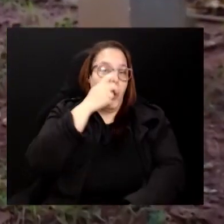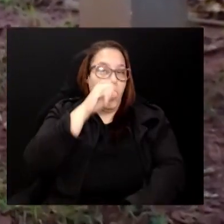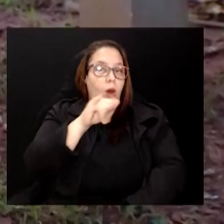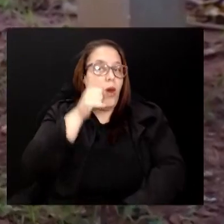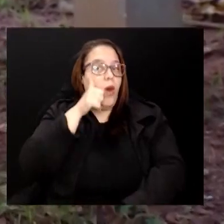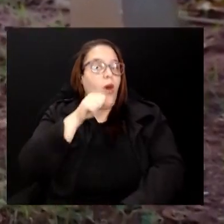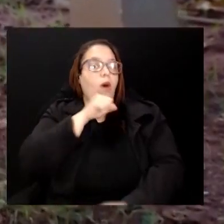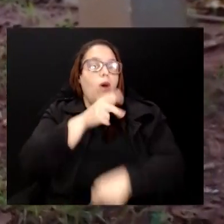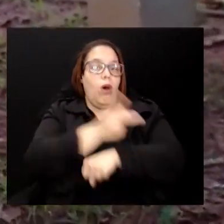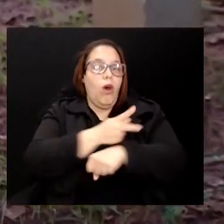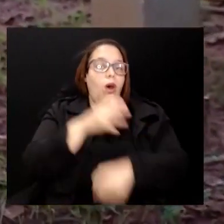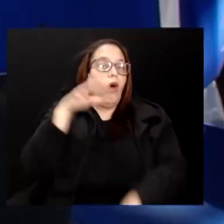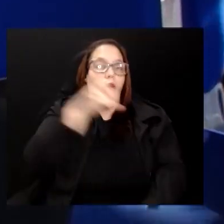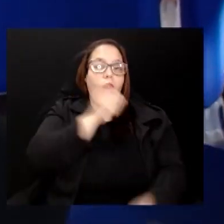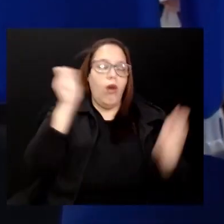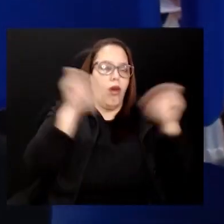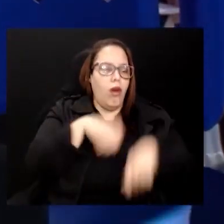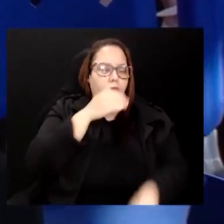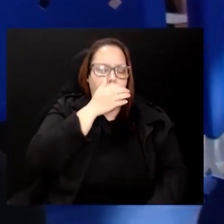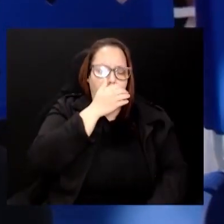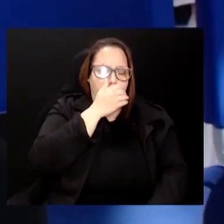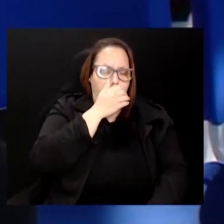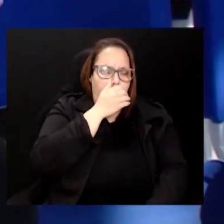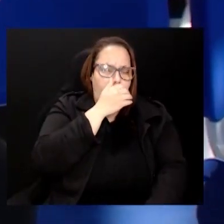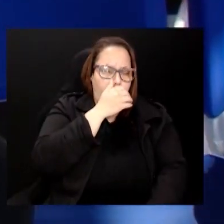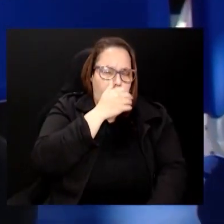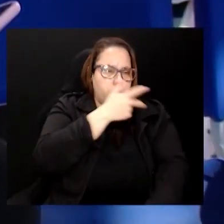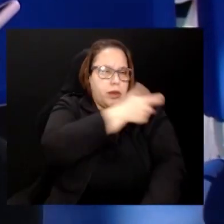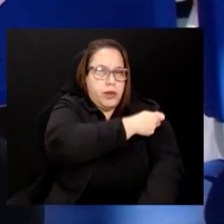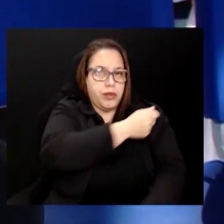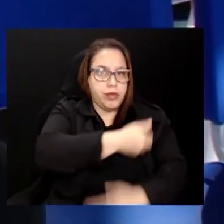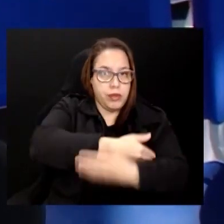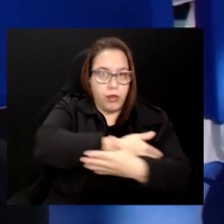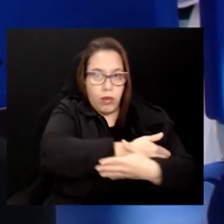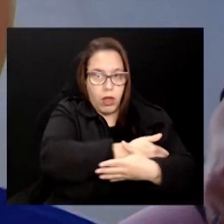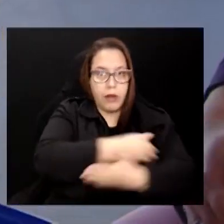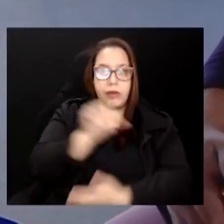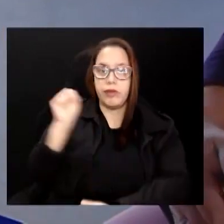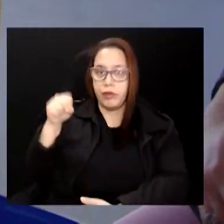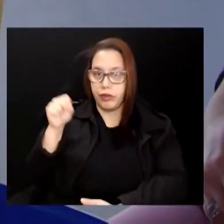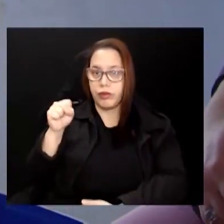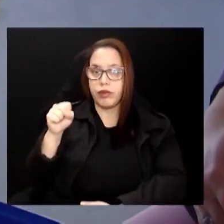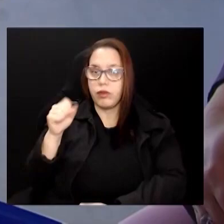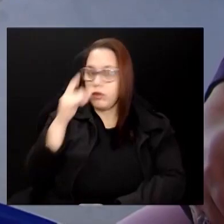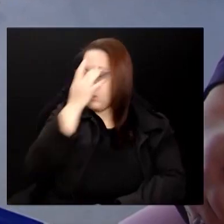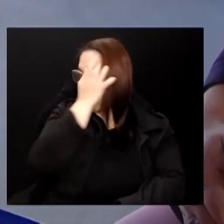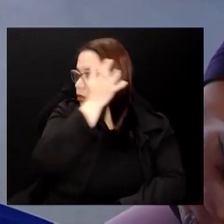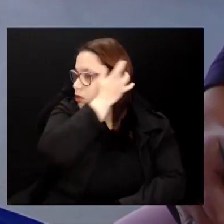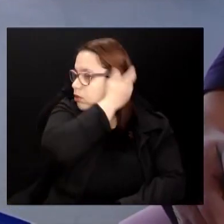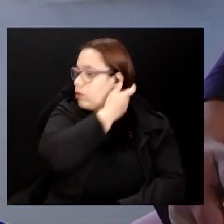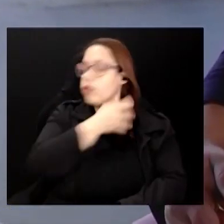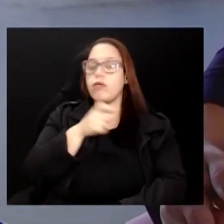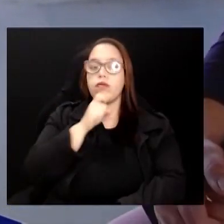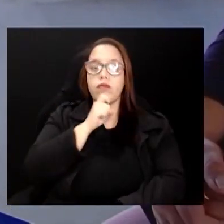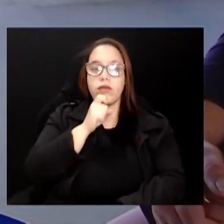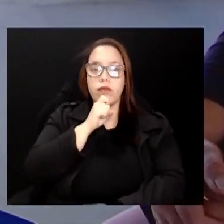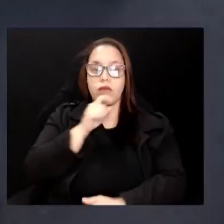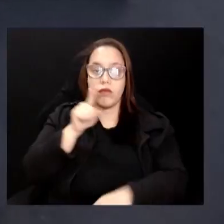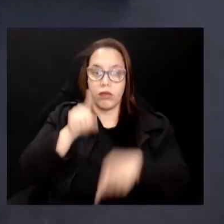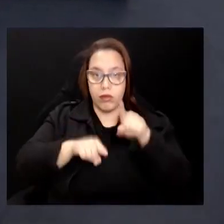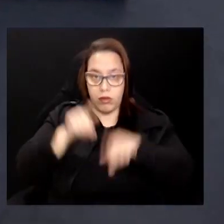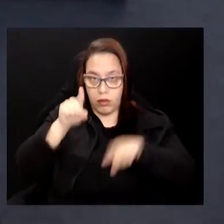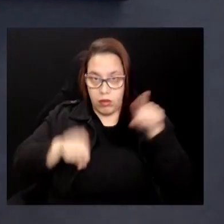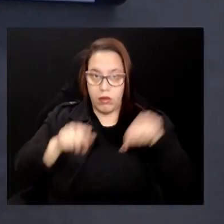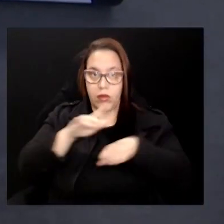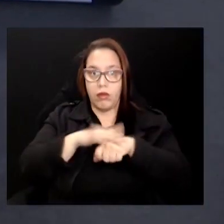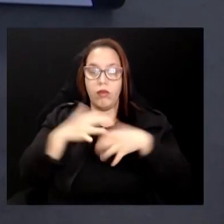possível vacinar os seus bebês? Sim, essa época do frio a gente chama de sazonalidade dessas doenças respiratórias